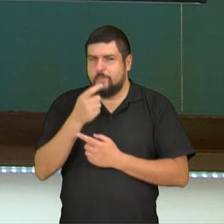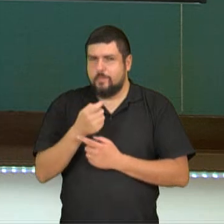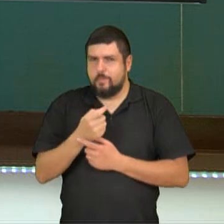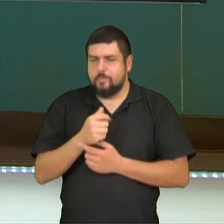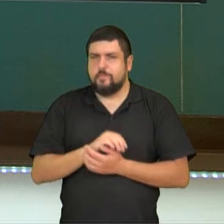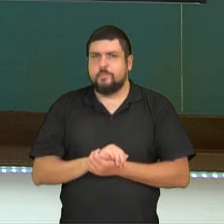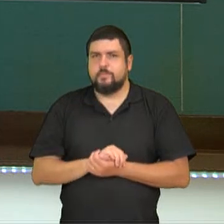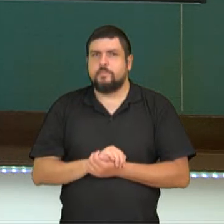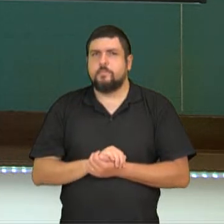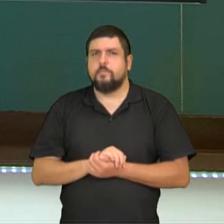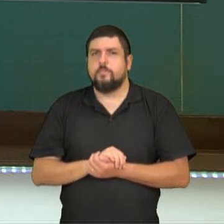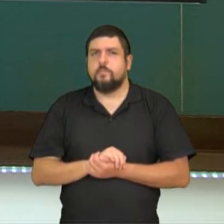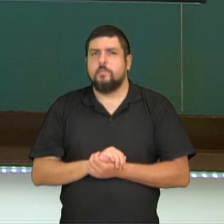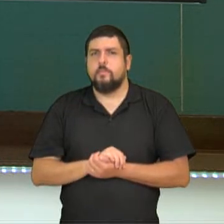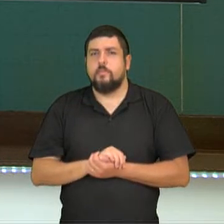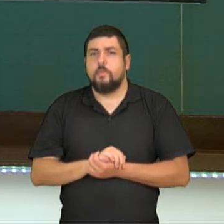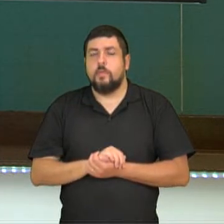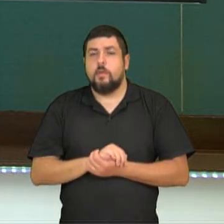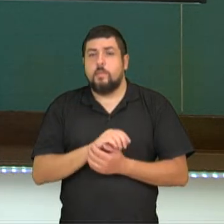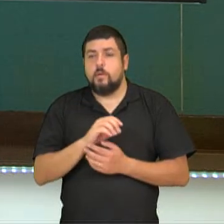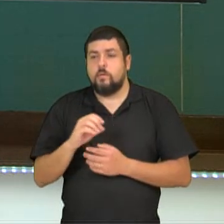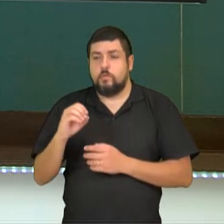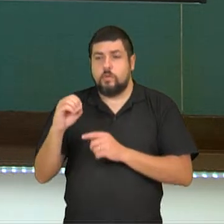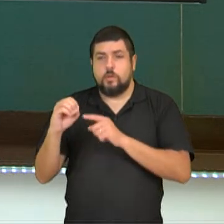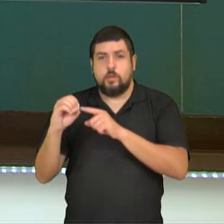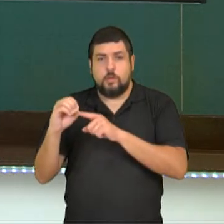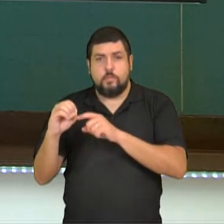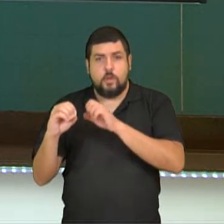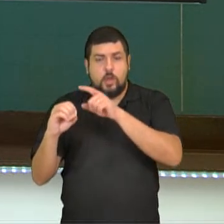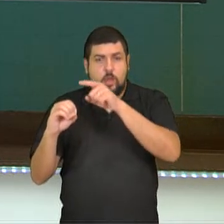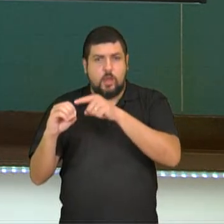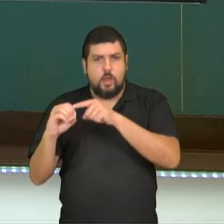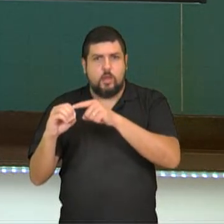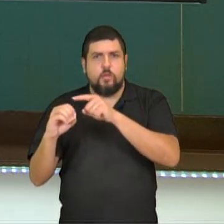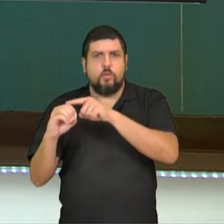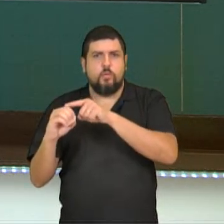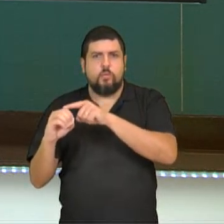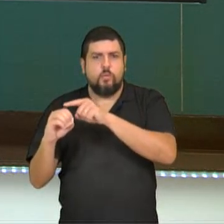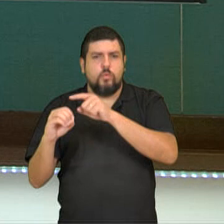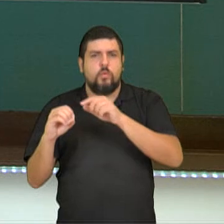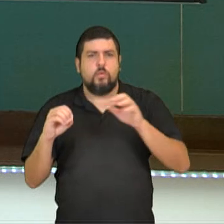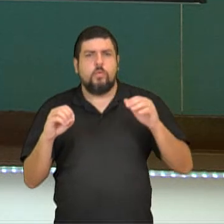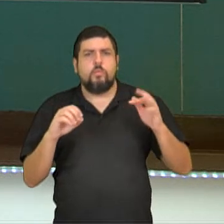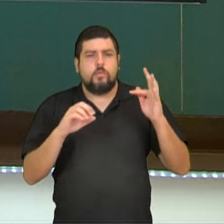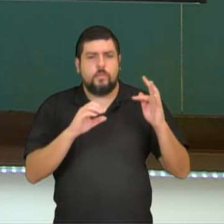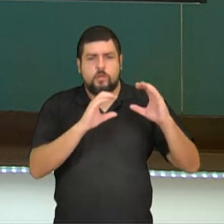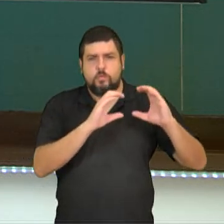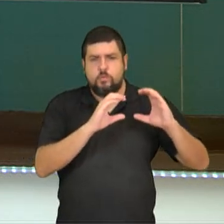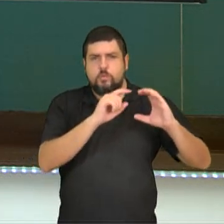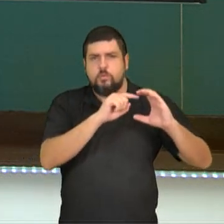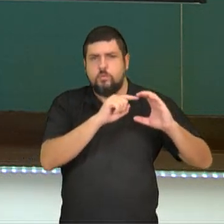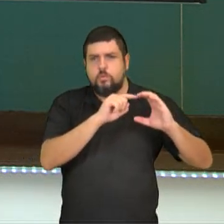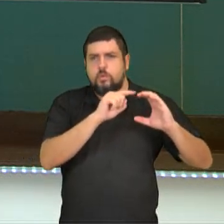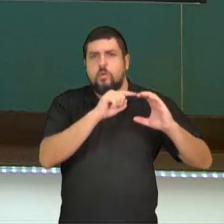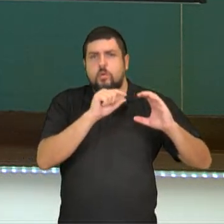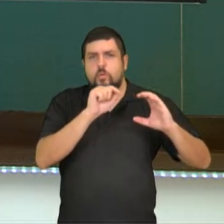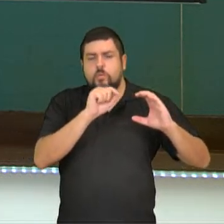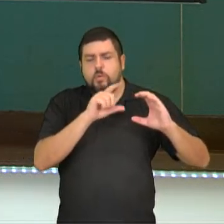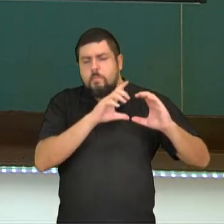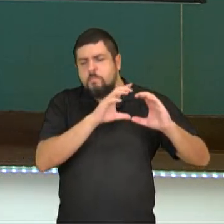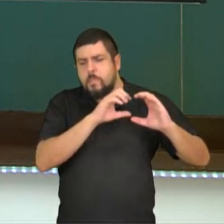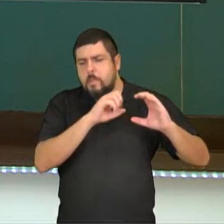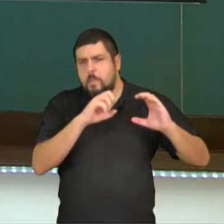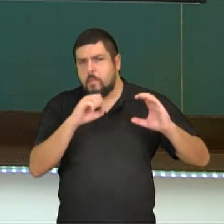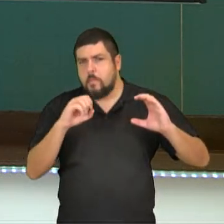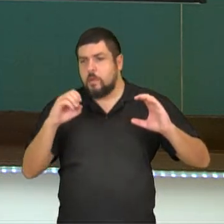raiz do zero de uma função é o valor do seu domínio, cuja imagem é zero. Isso mesmo. Então, para